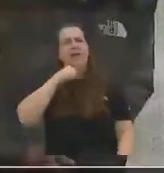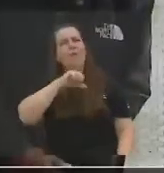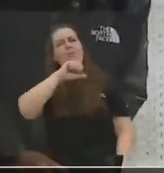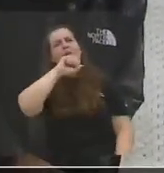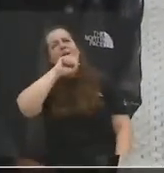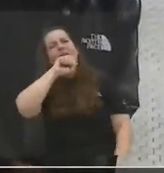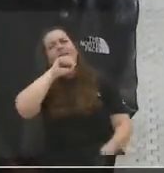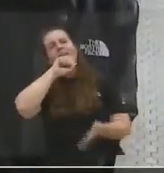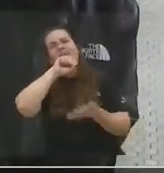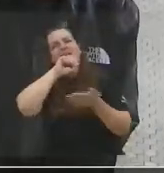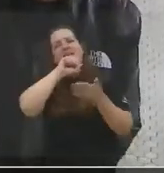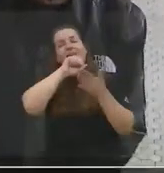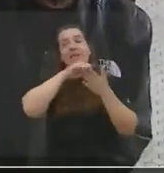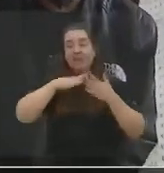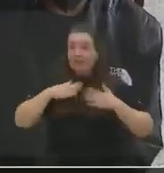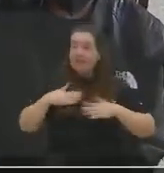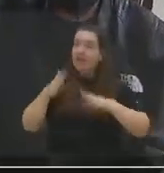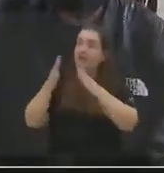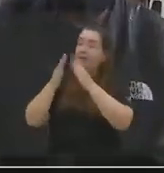Santa